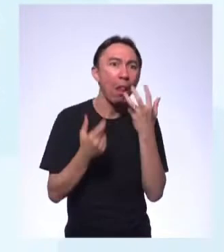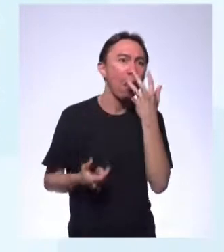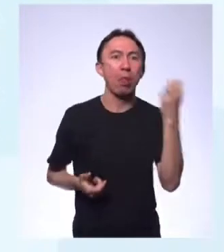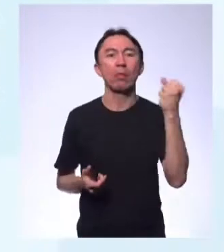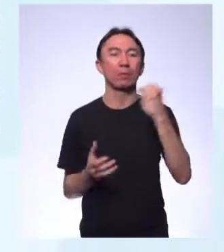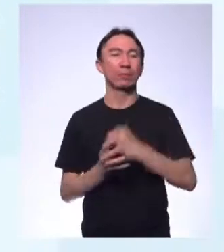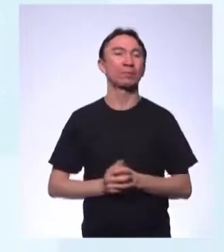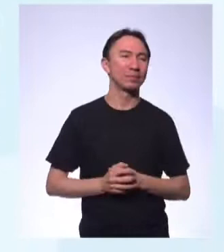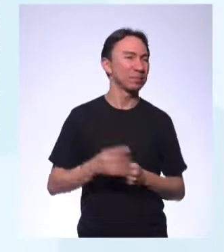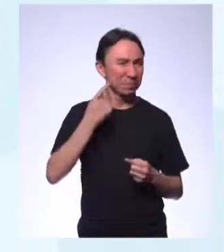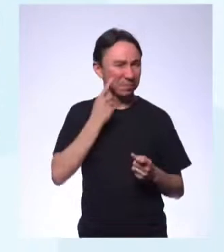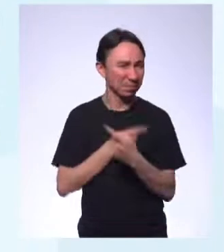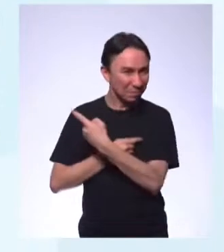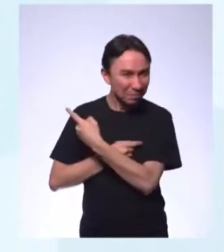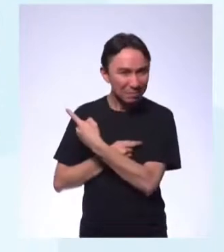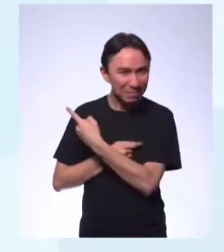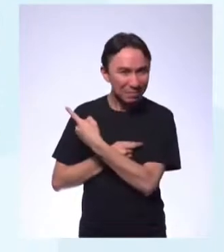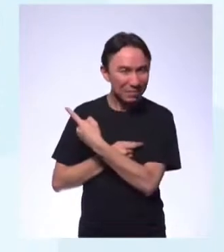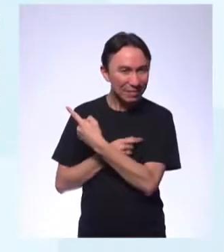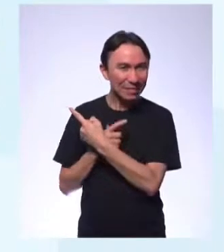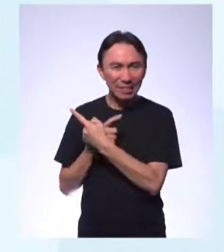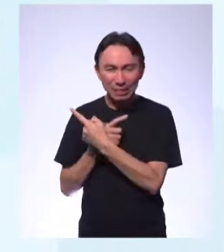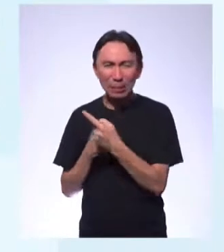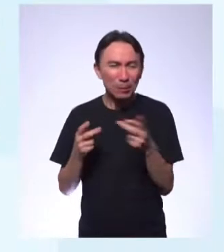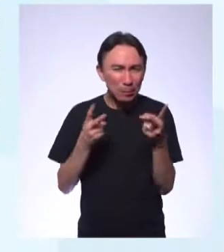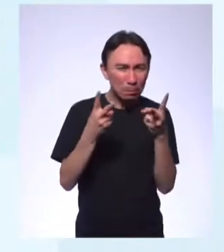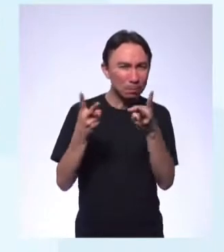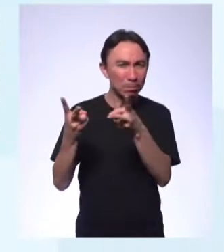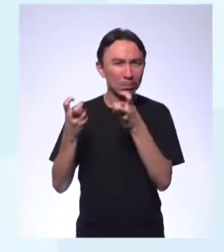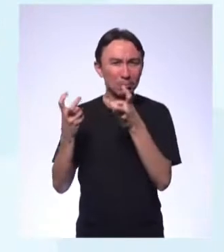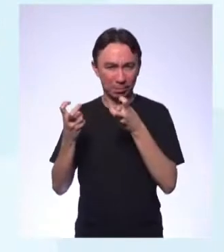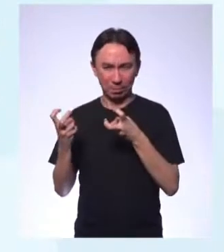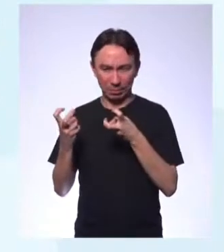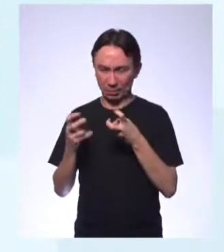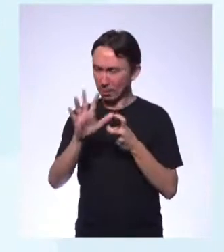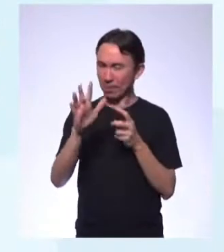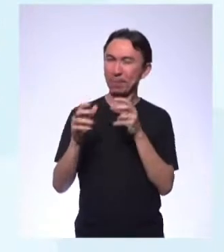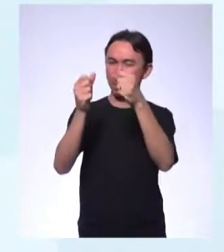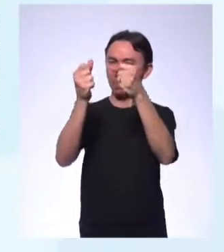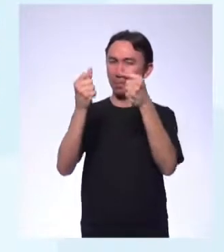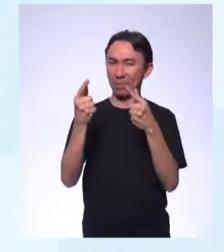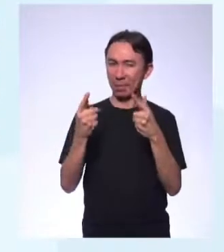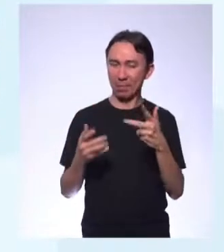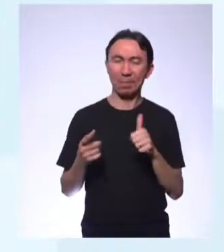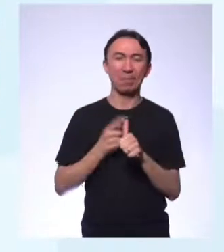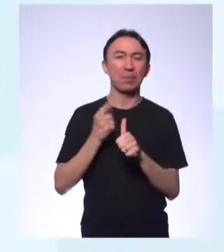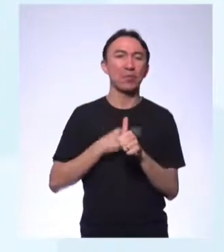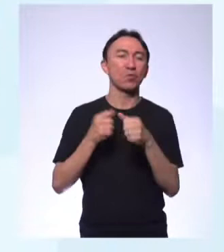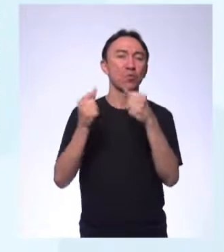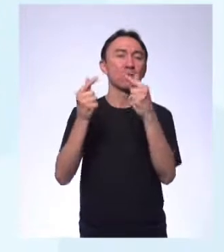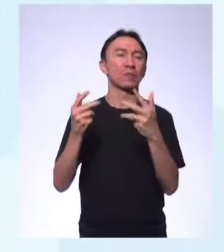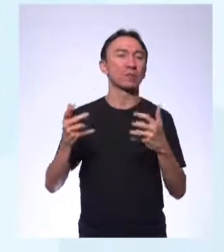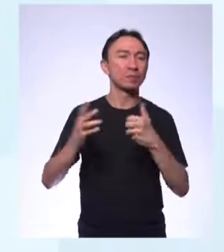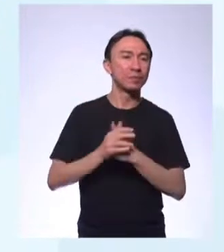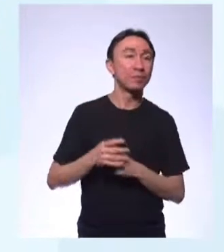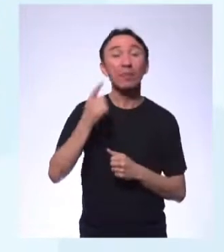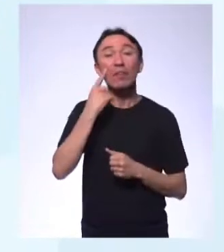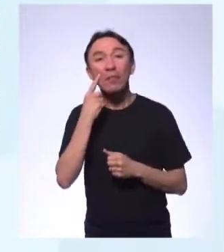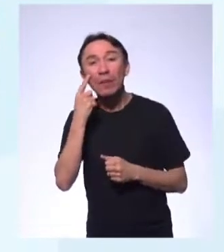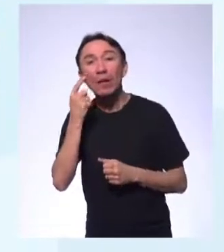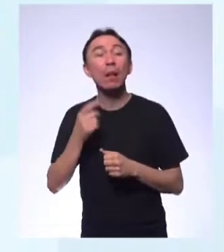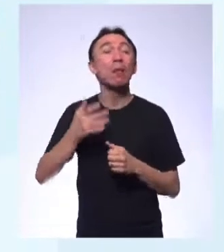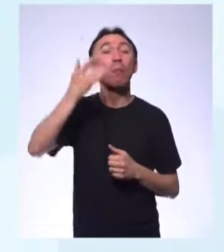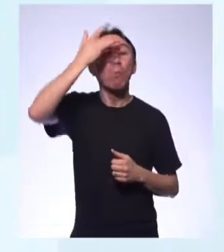um pouquinho aí na tela. Vocês vão identificar, eu já jogo a pergunta, mas deixa eu explicar primeiro. Vocês vão identificar quais são as personagens